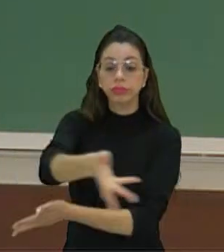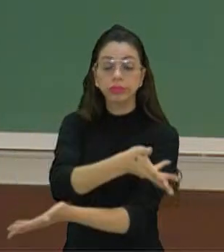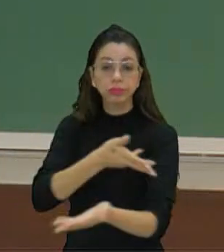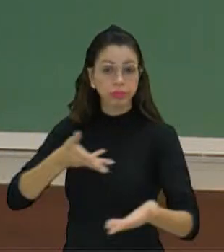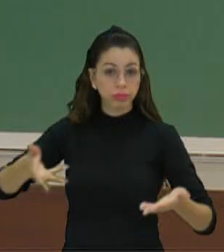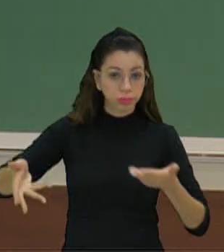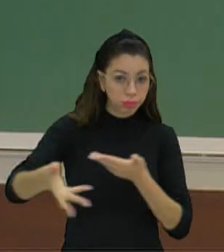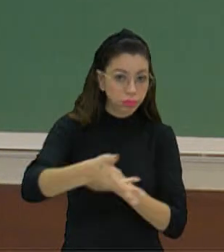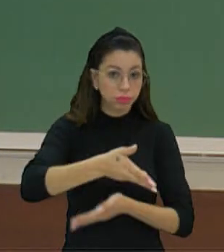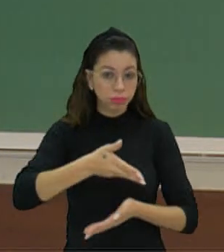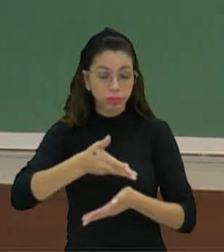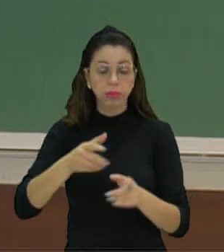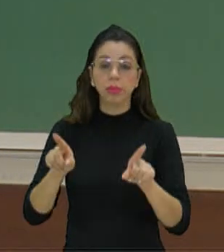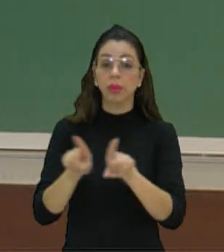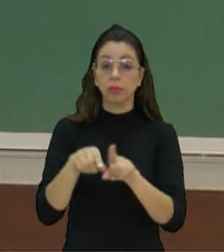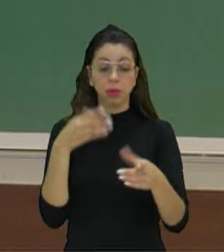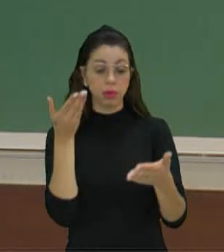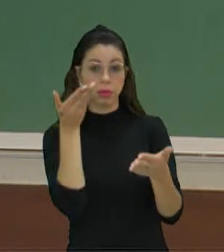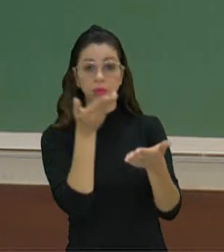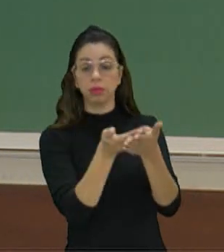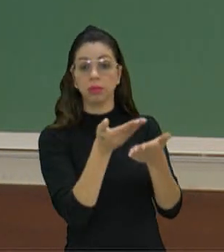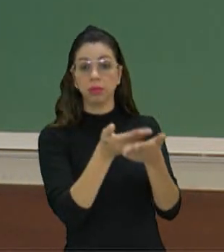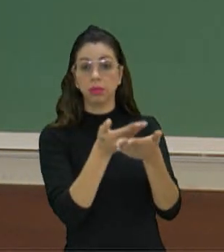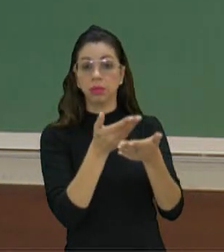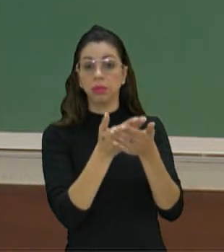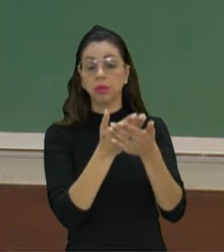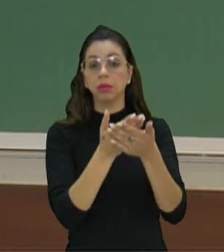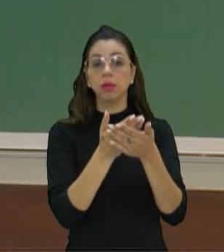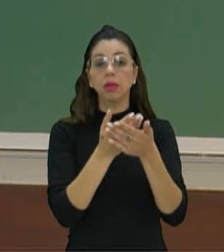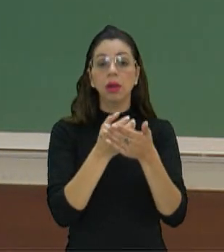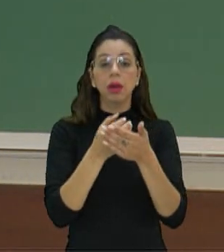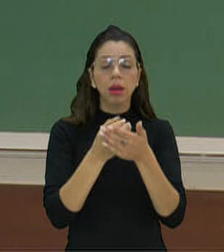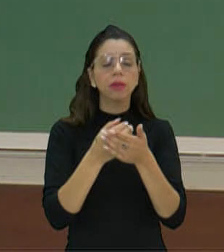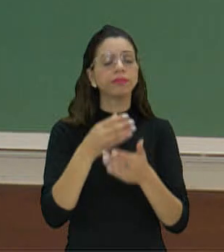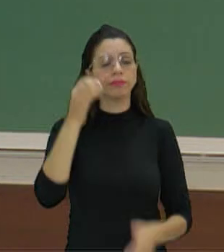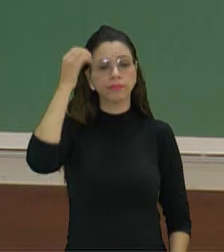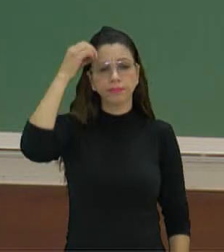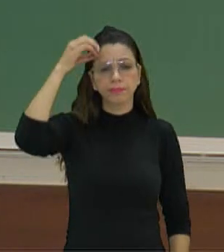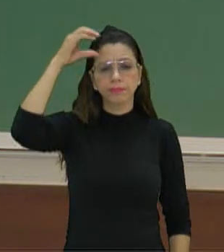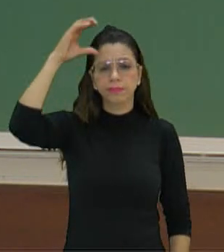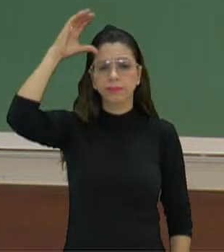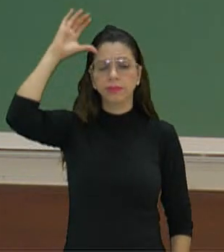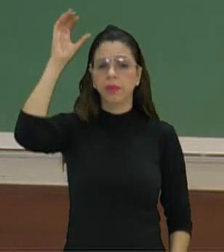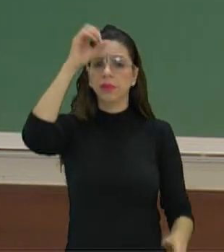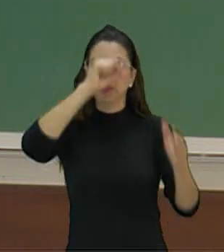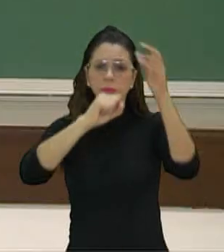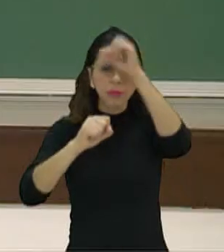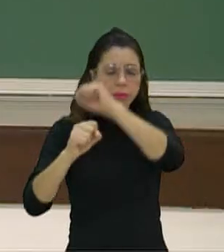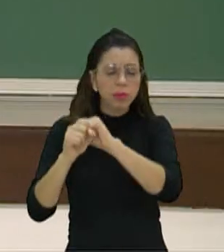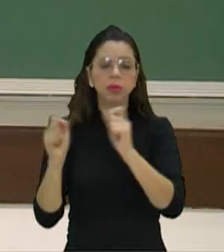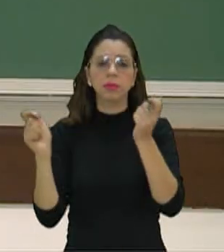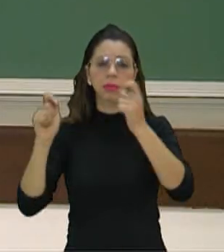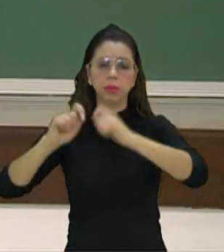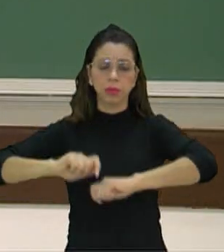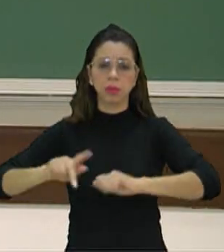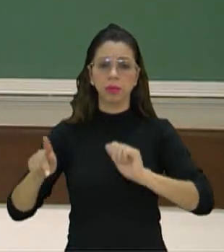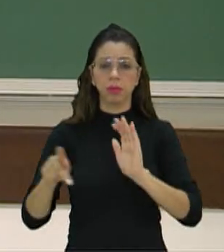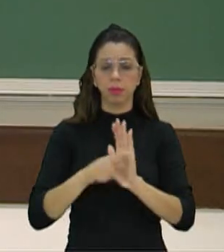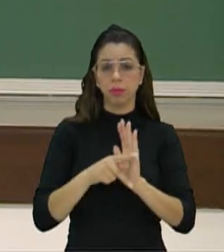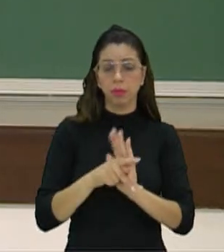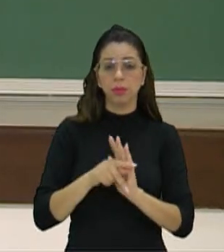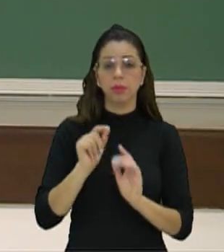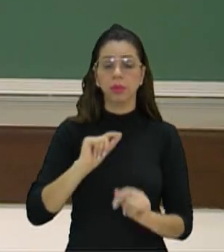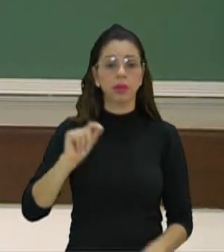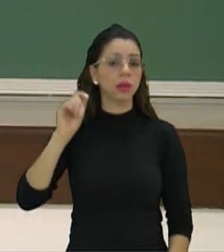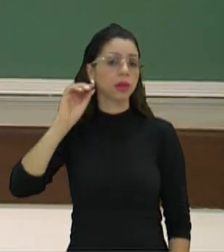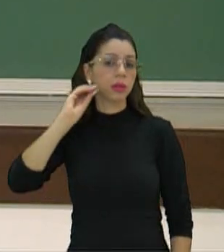né? Estudar é um ganho de conhecimento, de aprendizado, seja das suas próprias